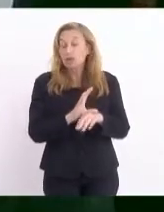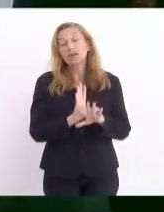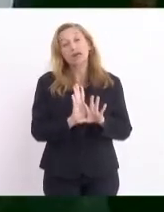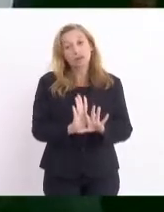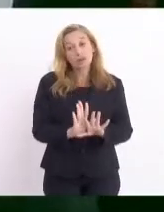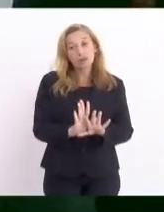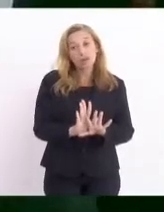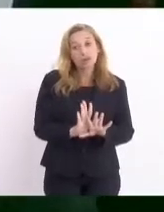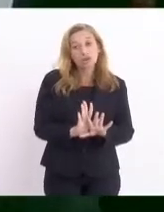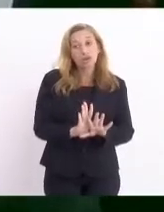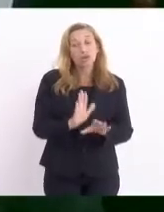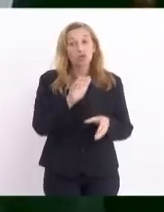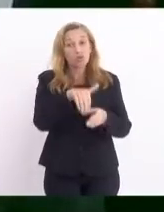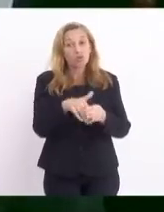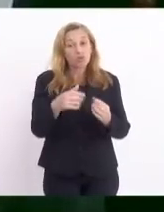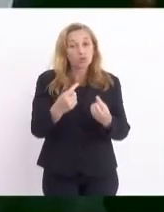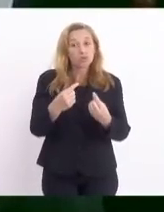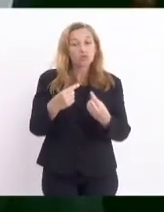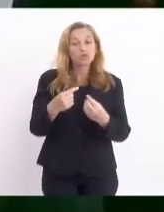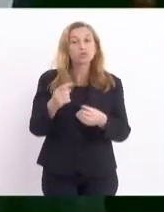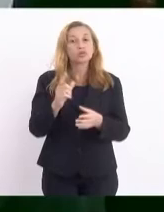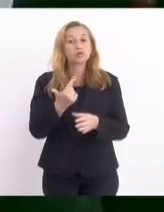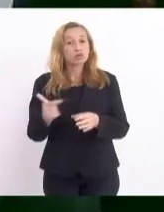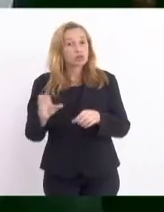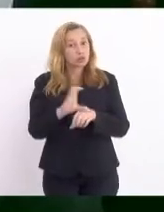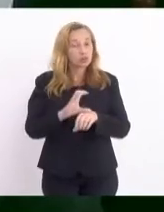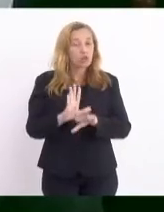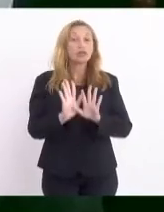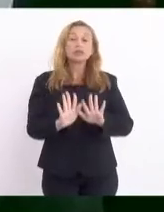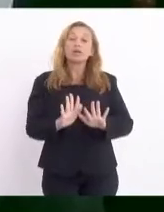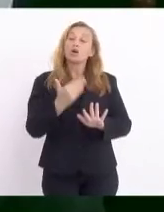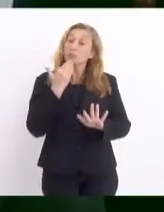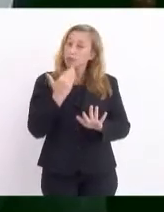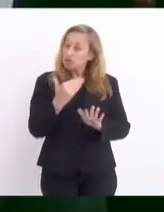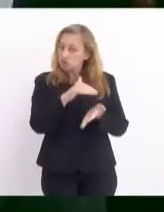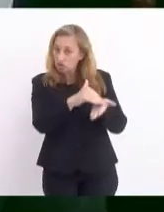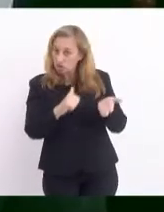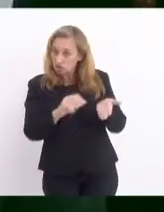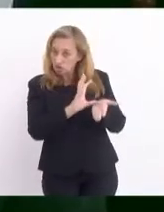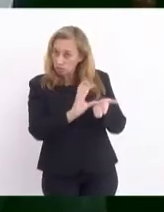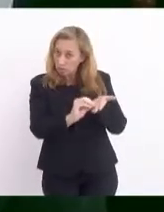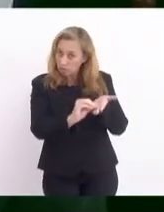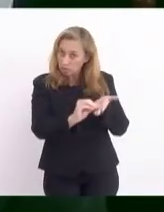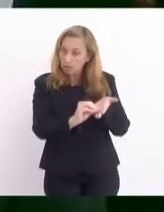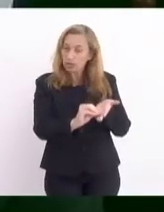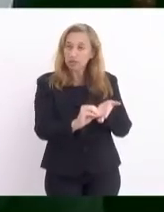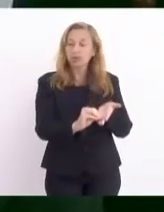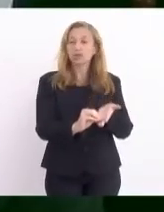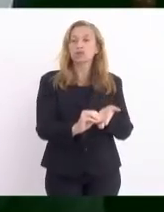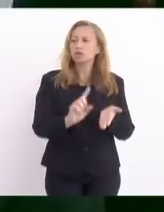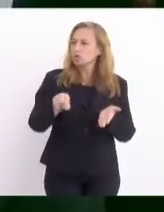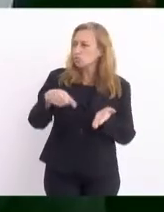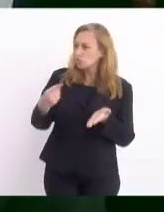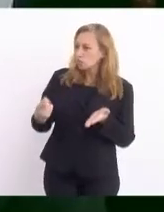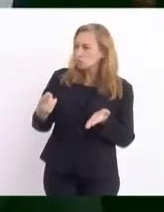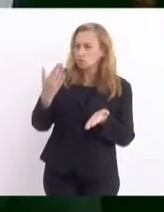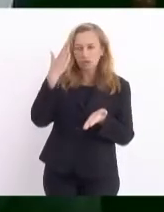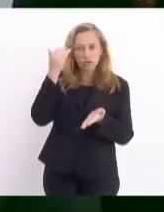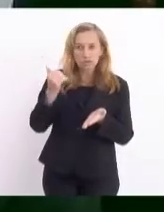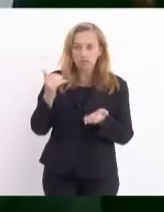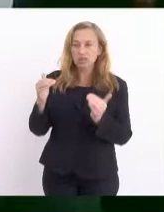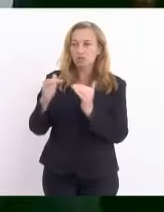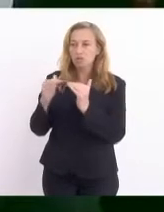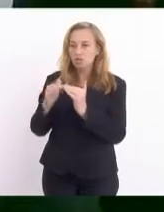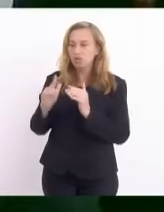sugestionado a dar o voto pela inconstitucionalidade. Eu pedi a Vossa Excelência que retirasse o projeto da pauta, não sei se os demais membros da CCJ gostariam